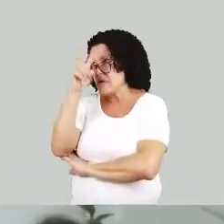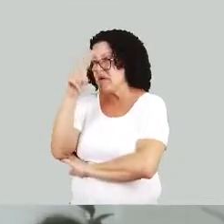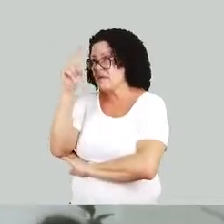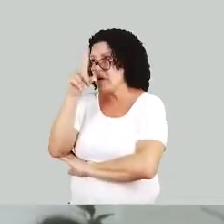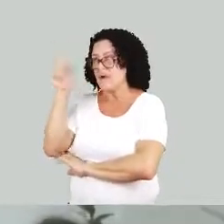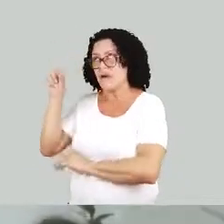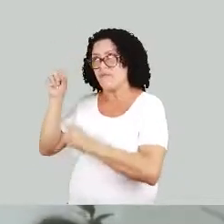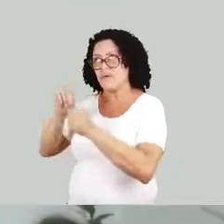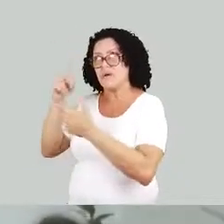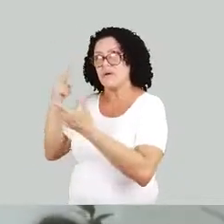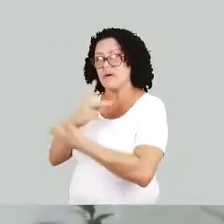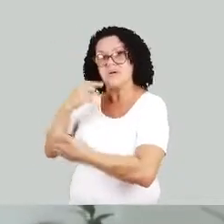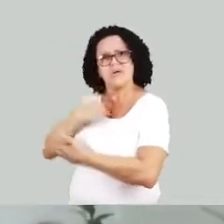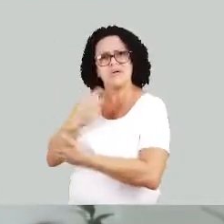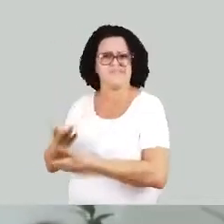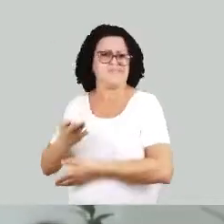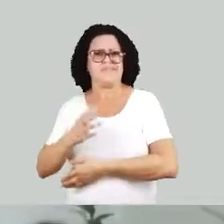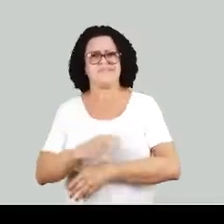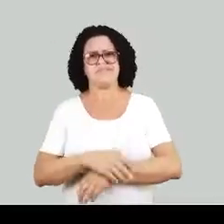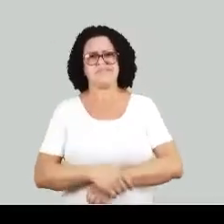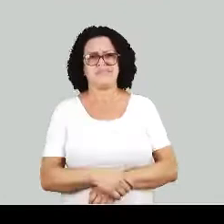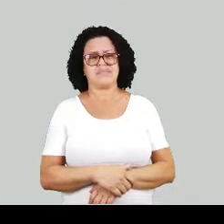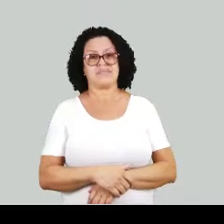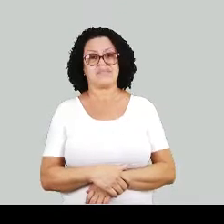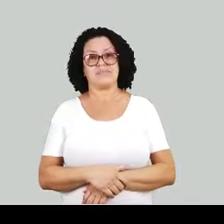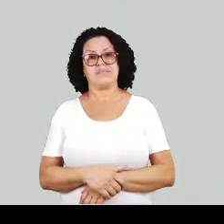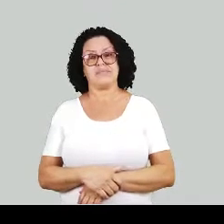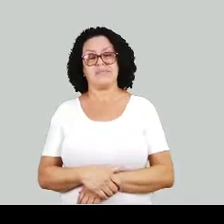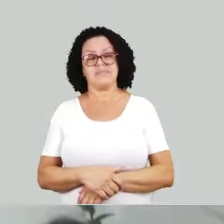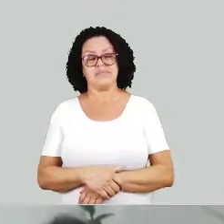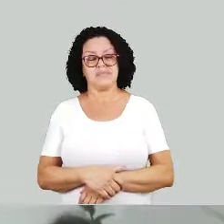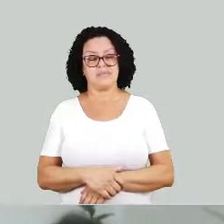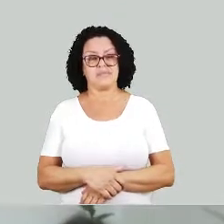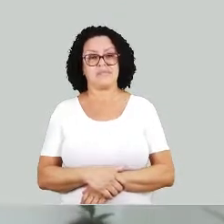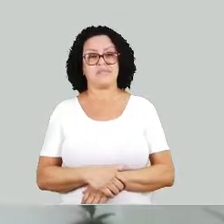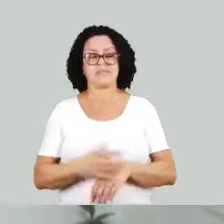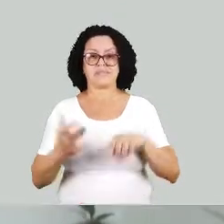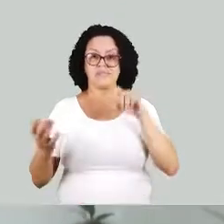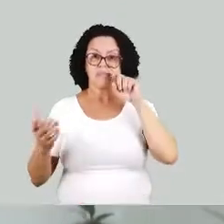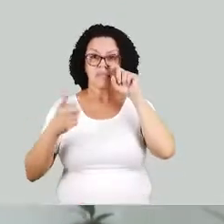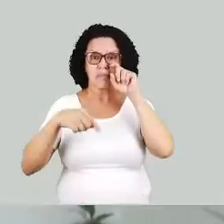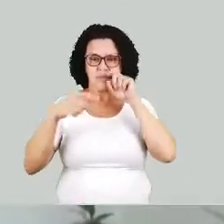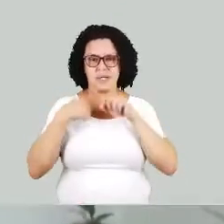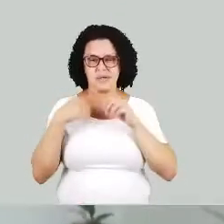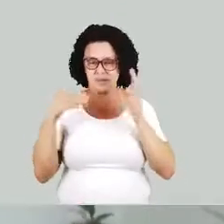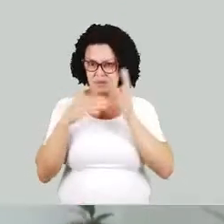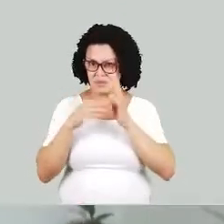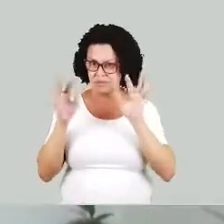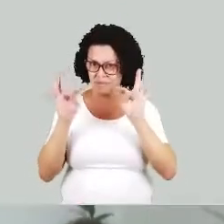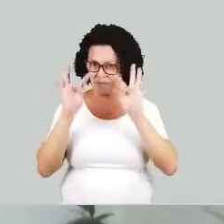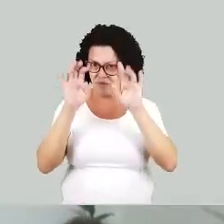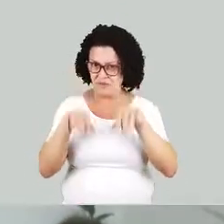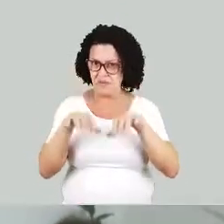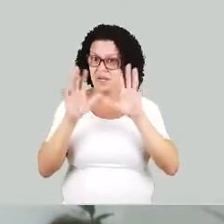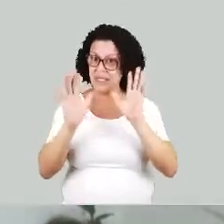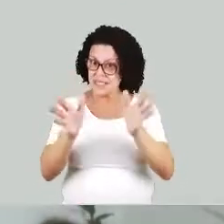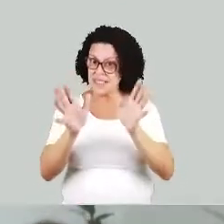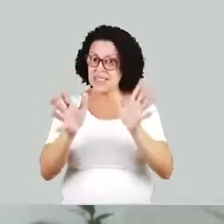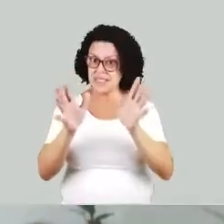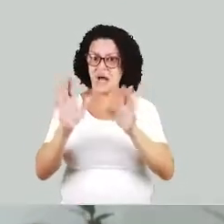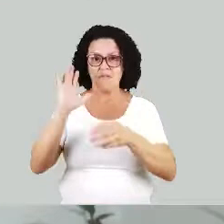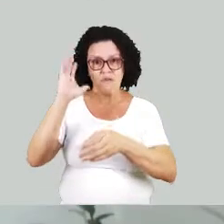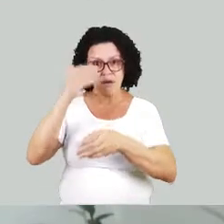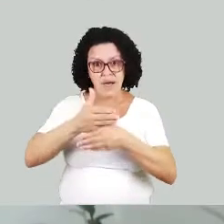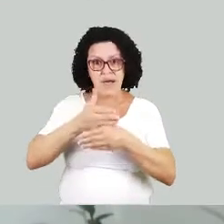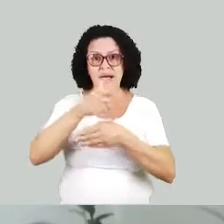lá, revivendo. Gente, estamos chegando no fim. Eu vou